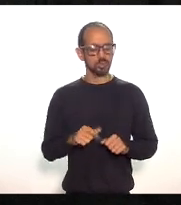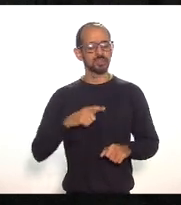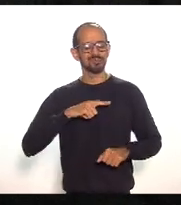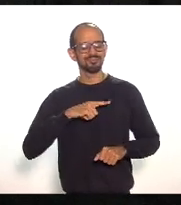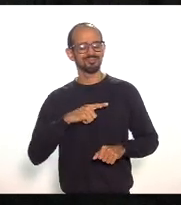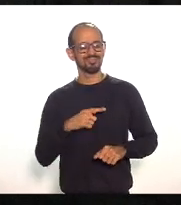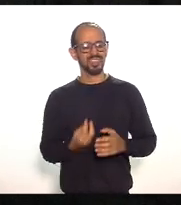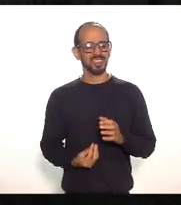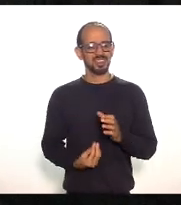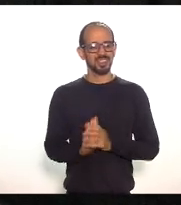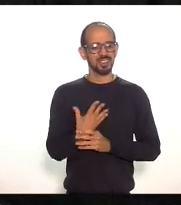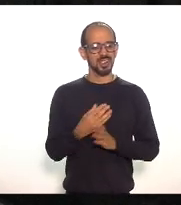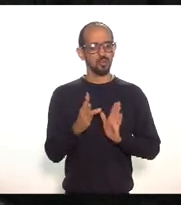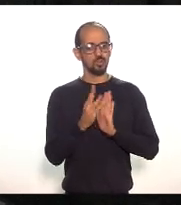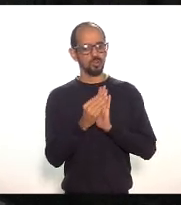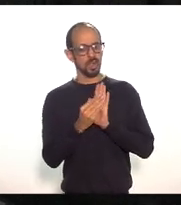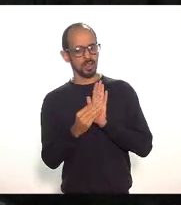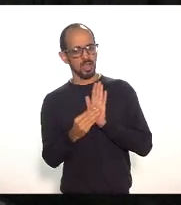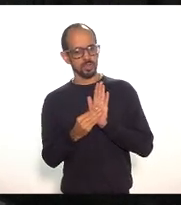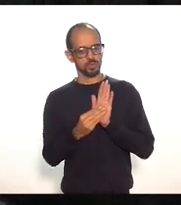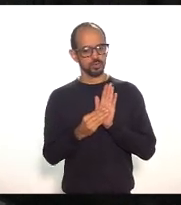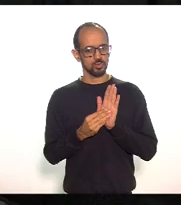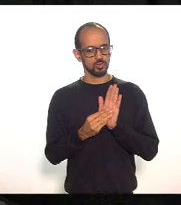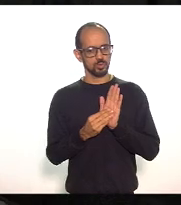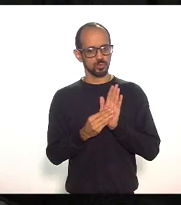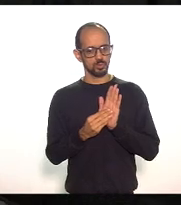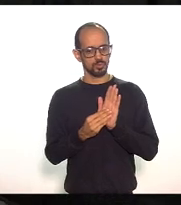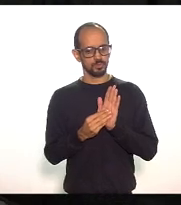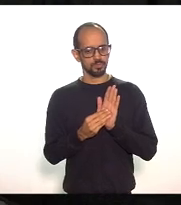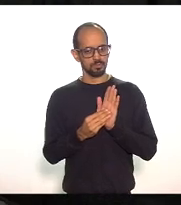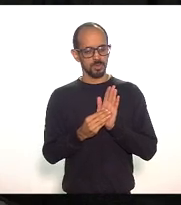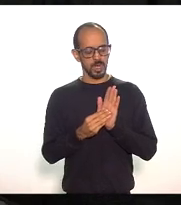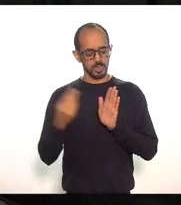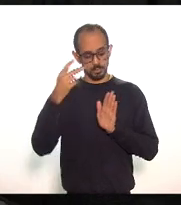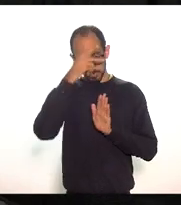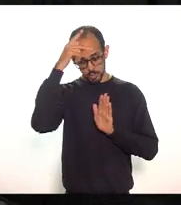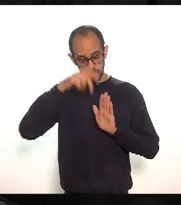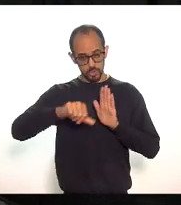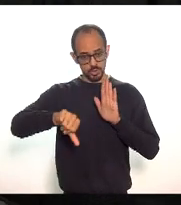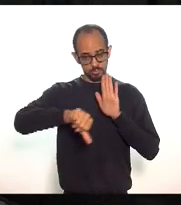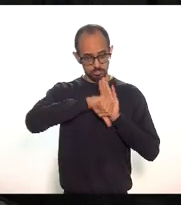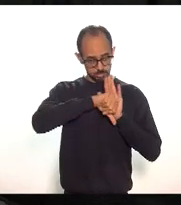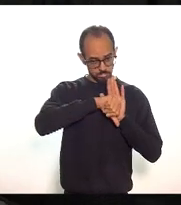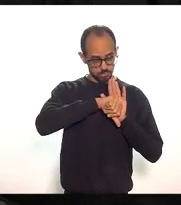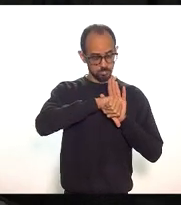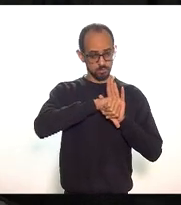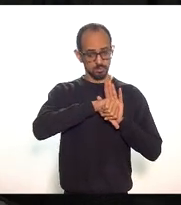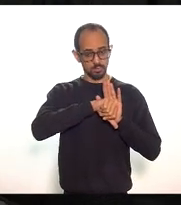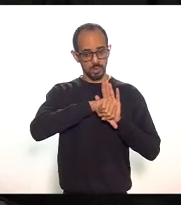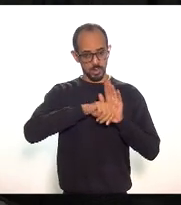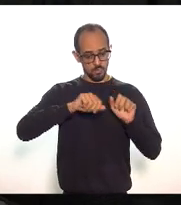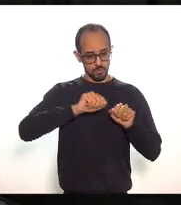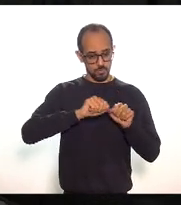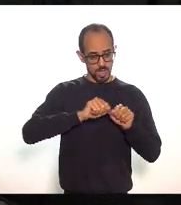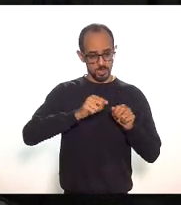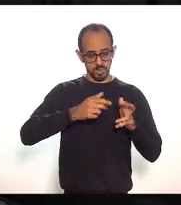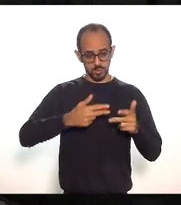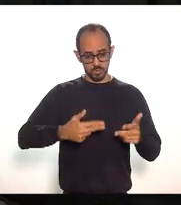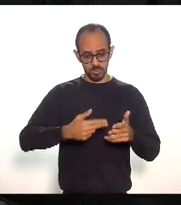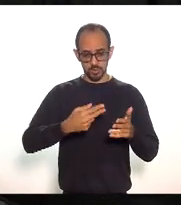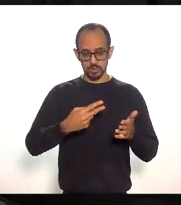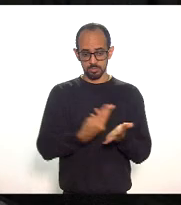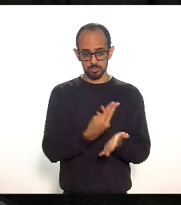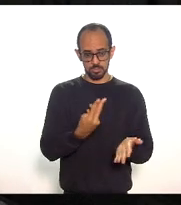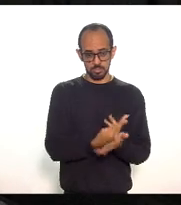o cadastro, né, para aqueles infratores que cometem o crime, podemos dizer assim, chamar